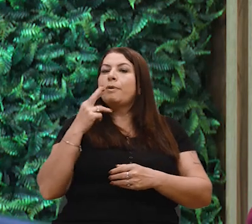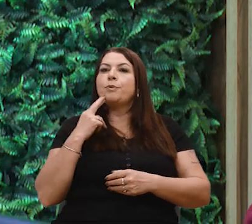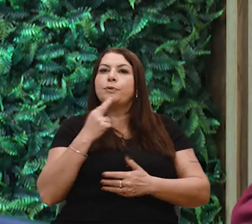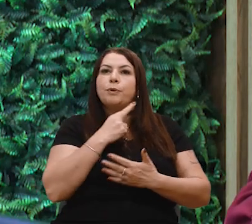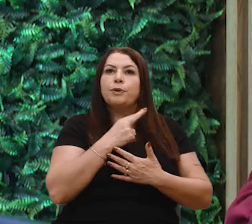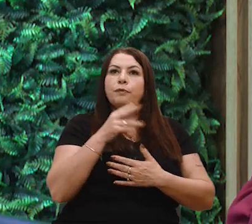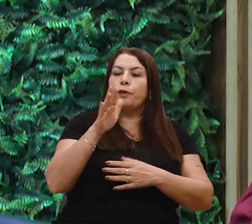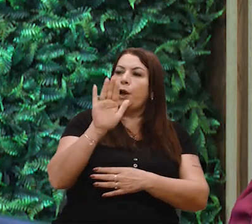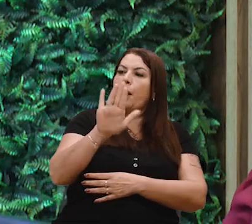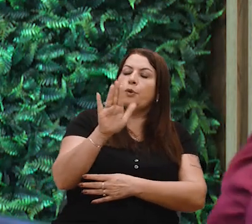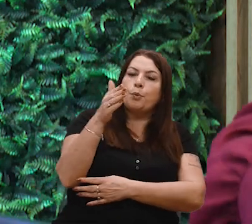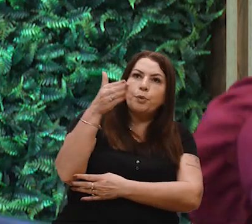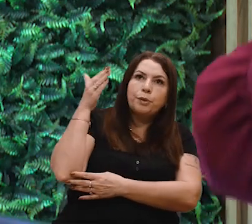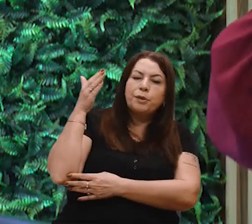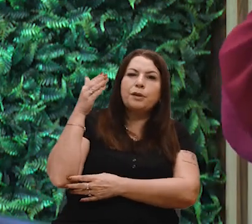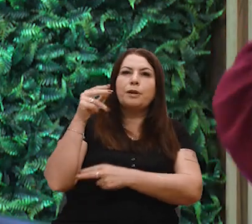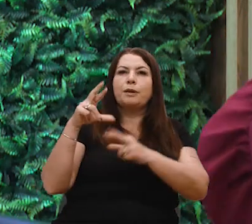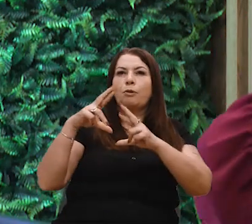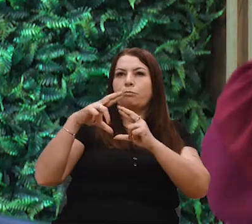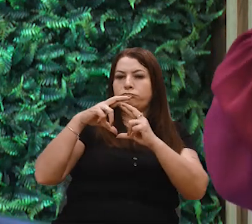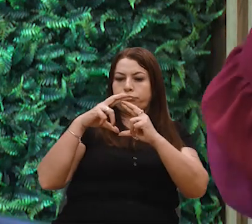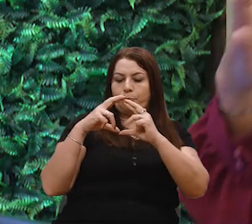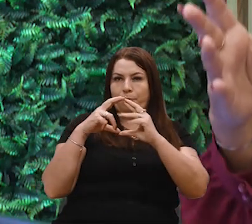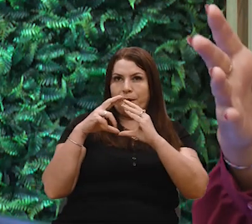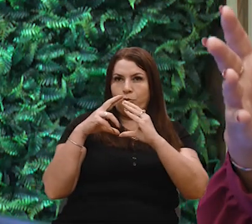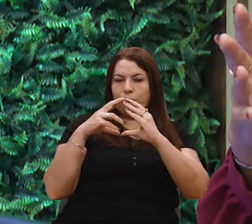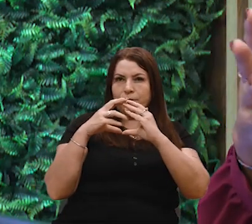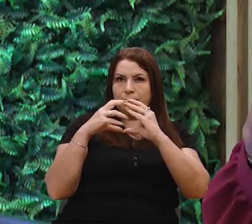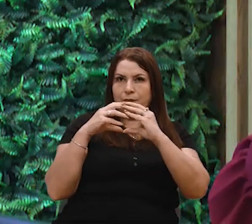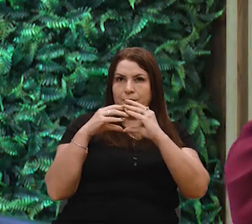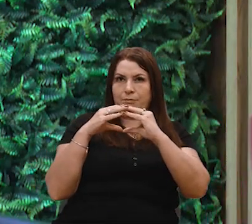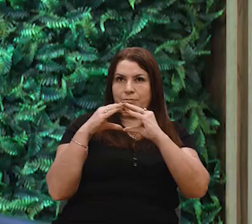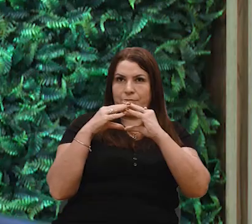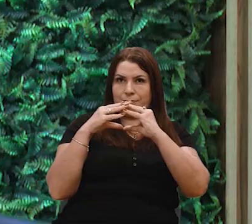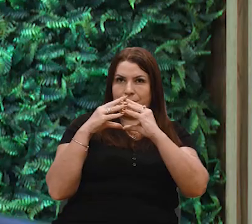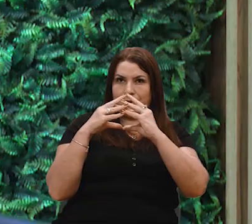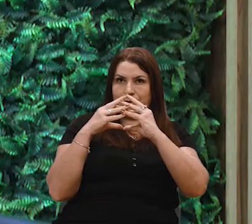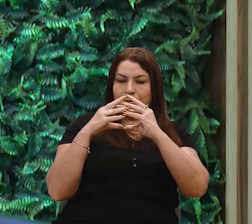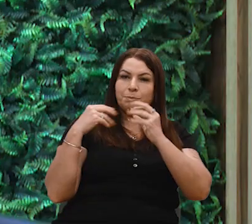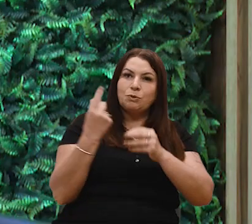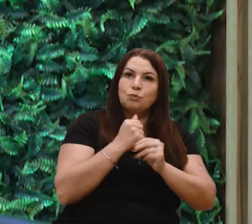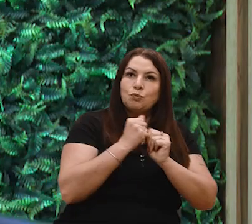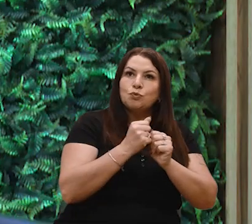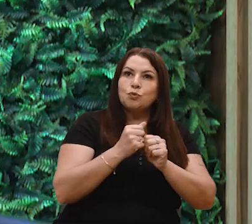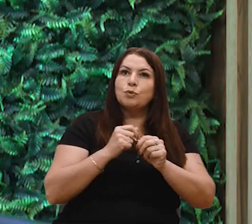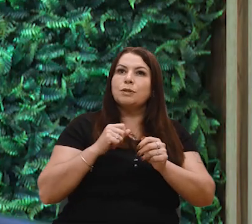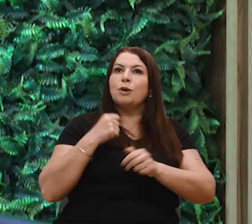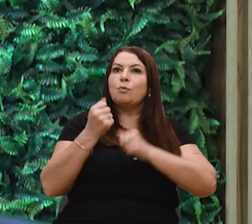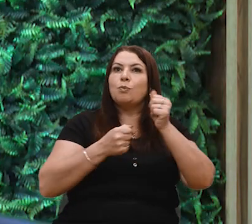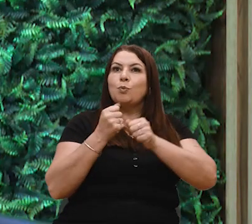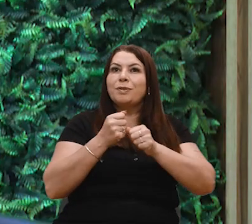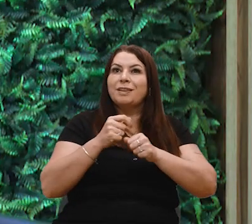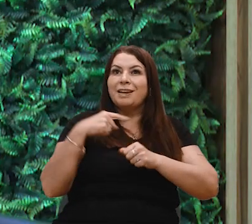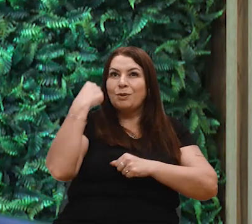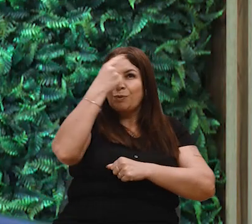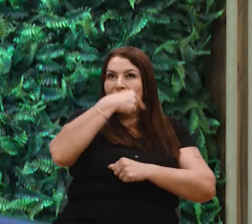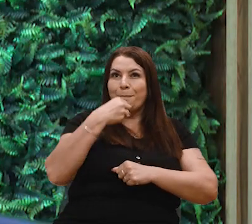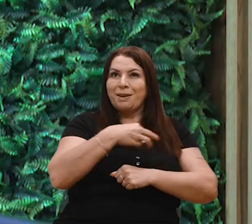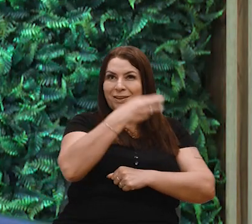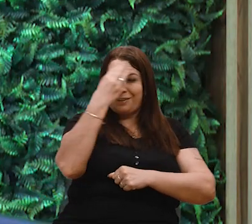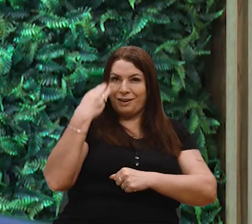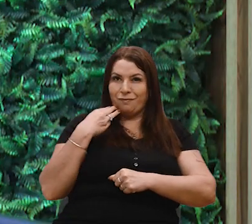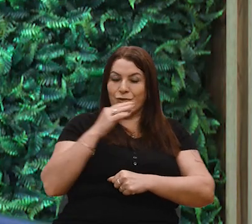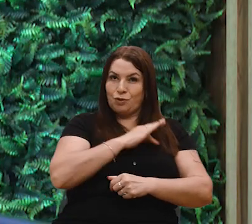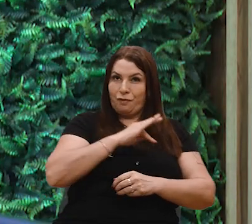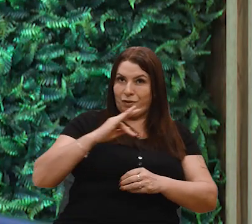almoçar num restaurante, ficar num hotel, um Airbnb ou sei lá, qualquer coisa parecida. A gente estava no MCC, Ultramaratona Caminhos de Caravaggio,